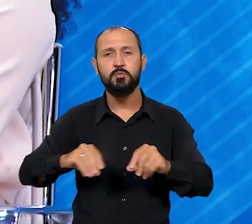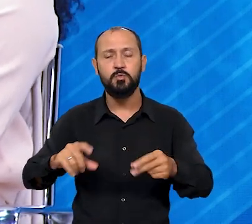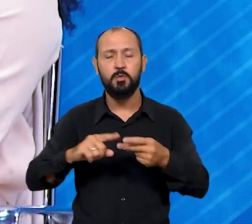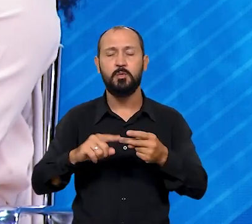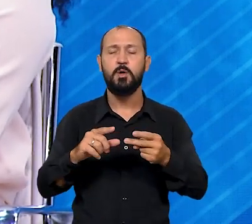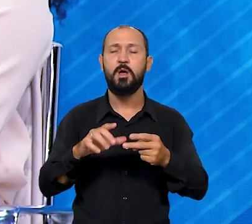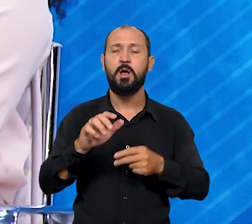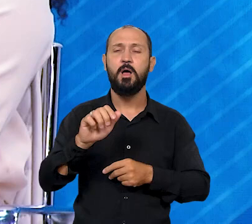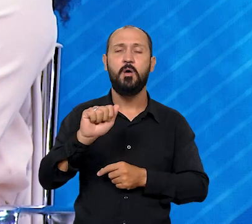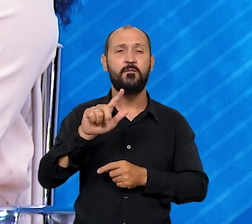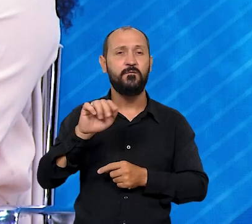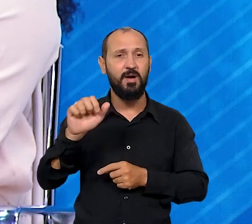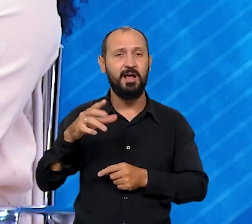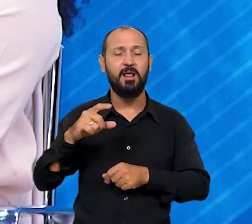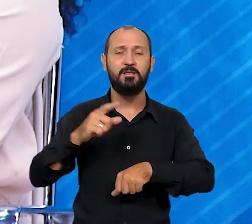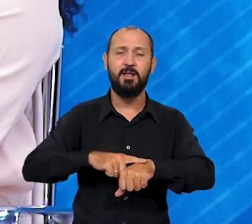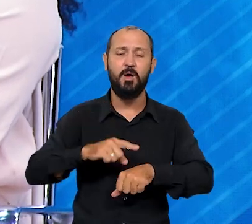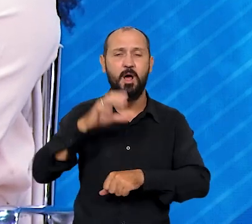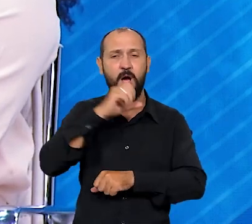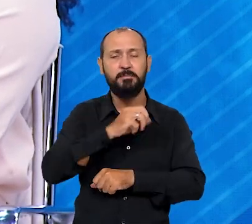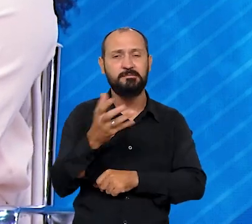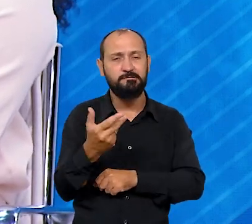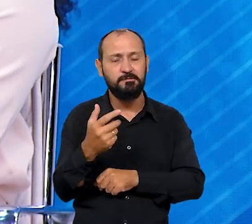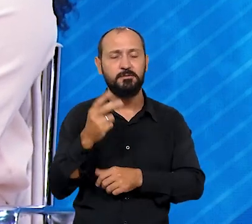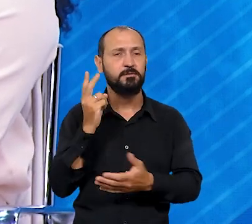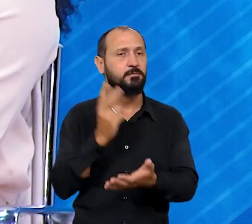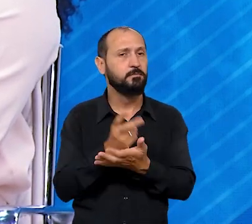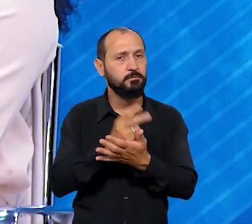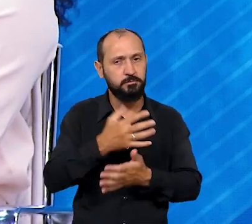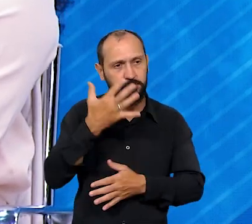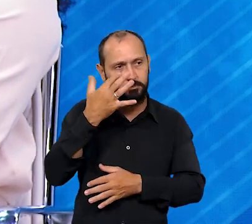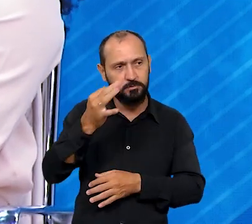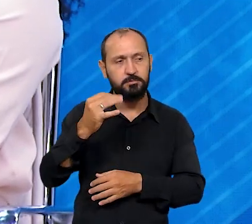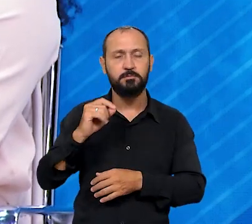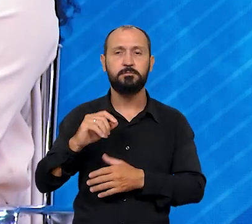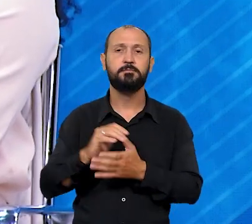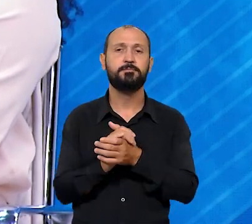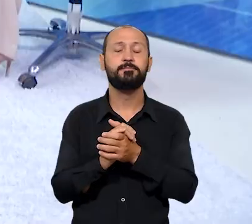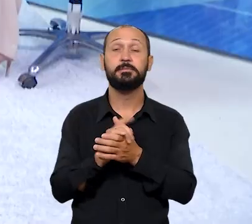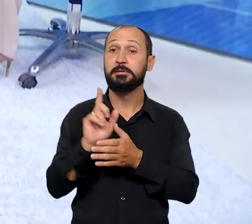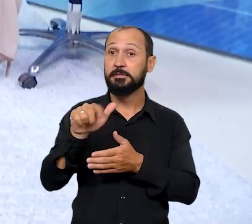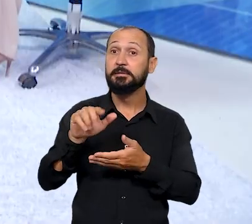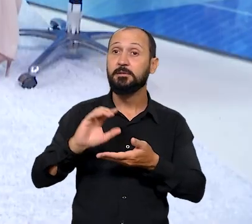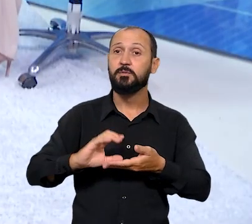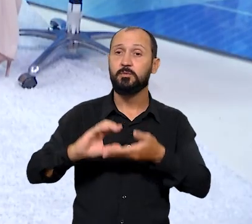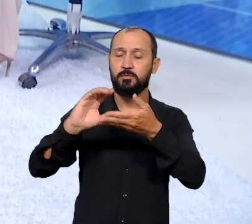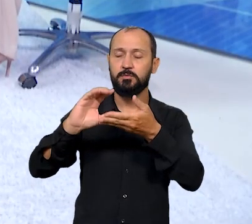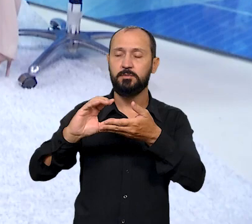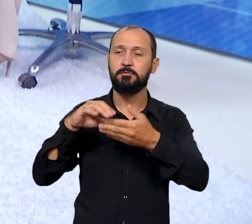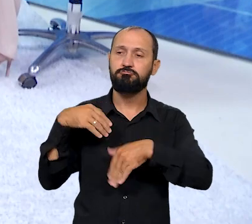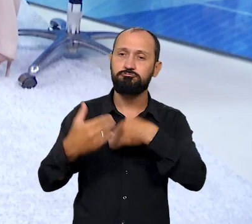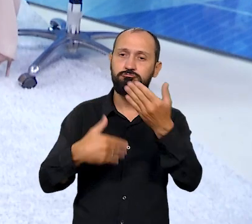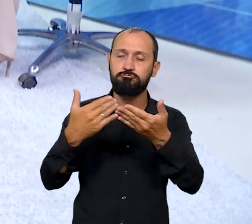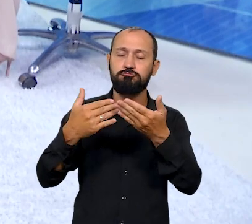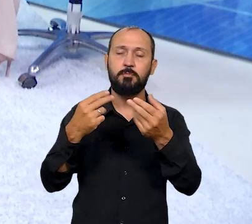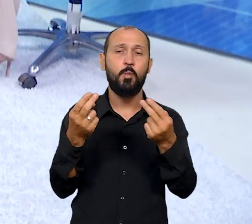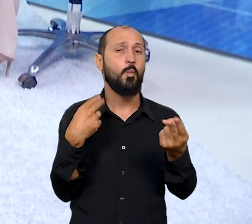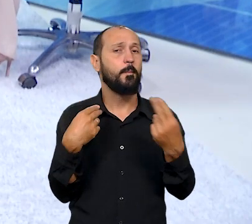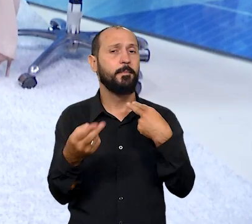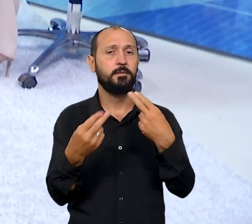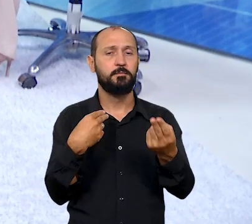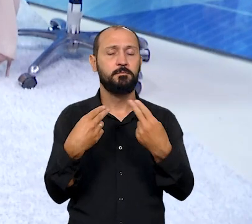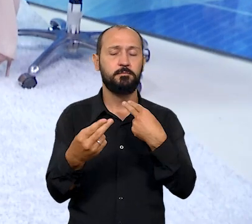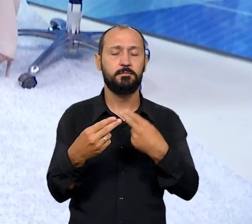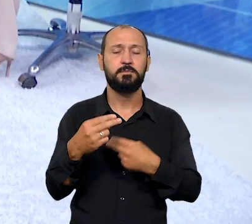solo, alvará imediato, vocês estão sempre ali de olho em tudo que acontece. Sim, o Conselho Municipal de